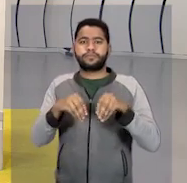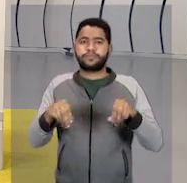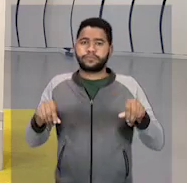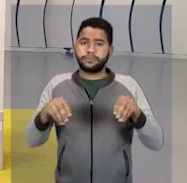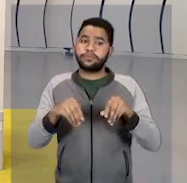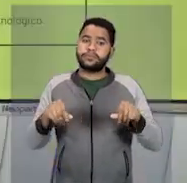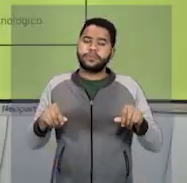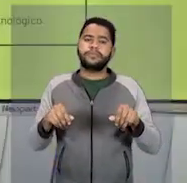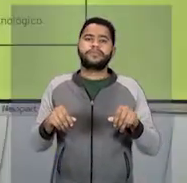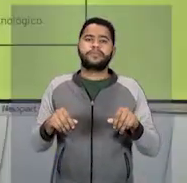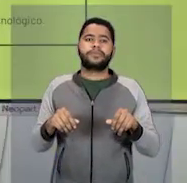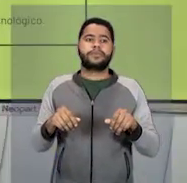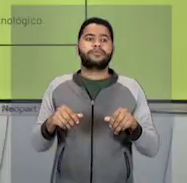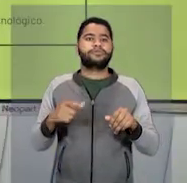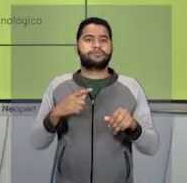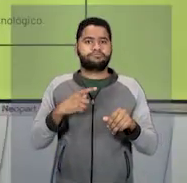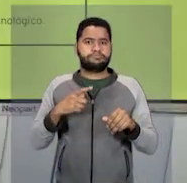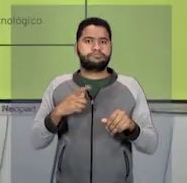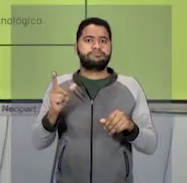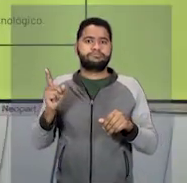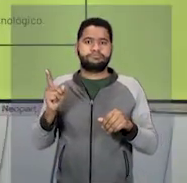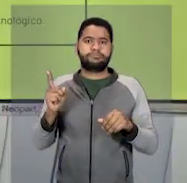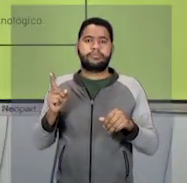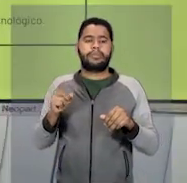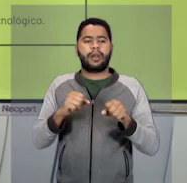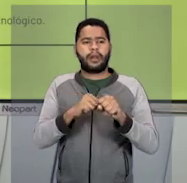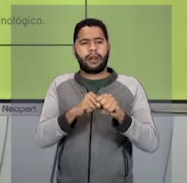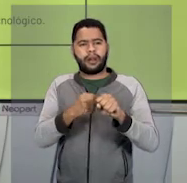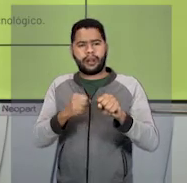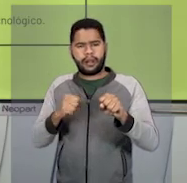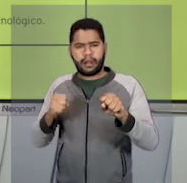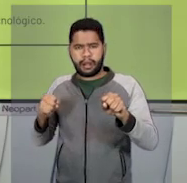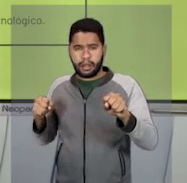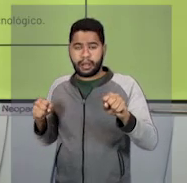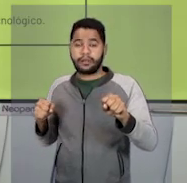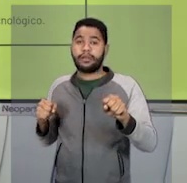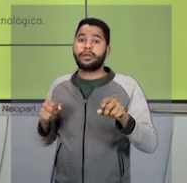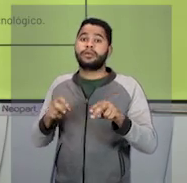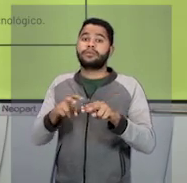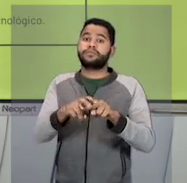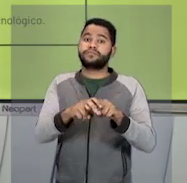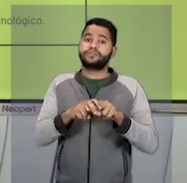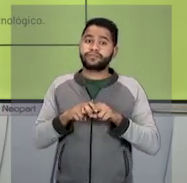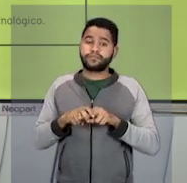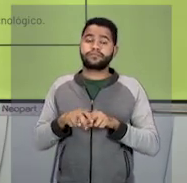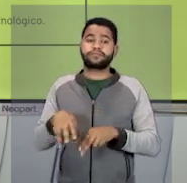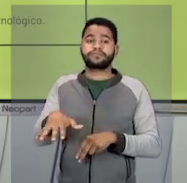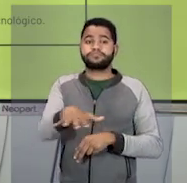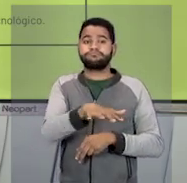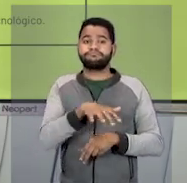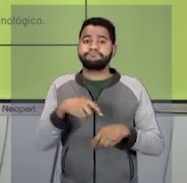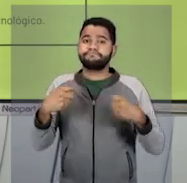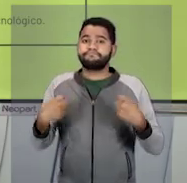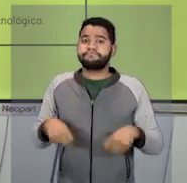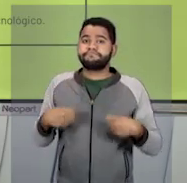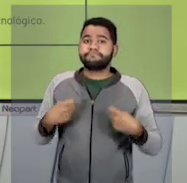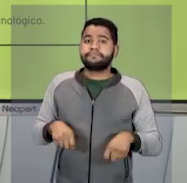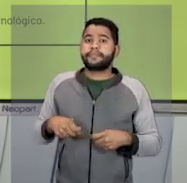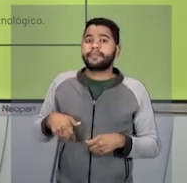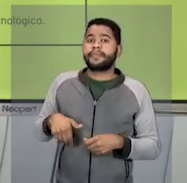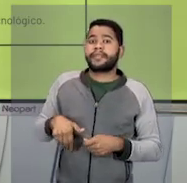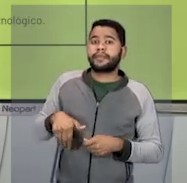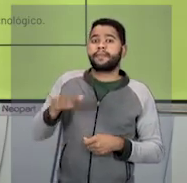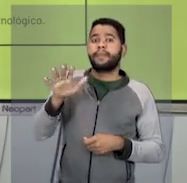ou seja, há um consumo muito grande, né, de grandes extensões de terra, tá? Aí por isso que são regiões que necessitam cada vez mais